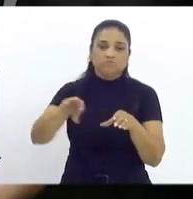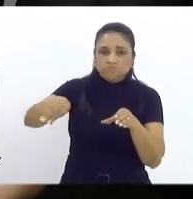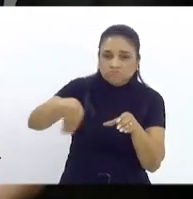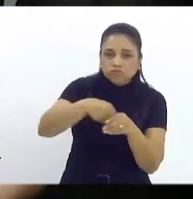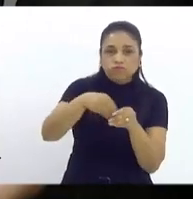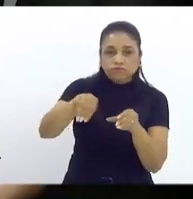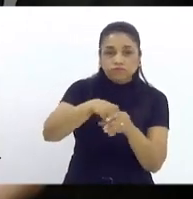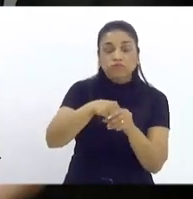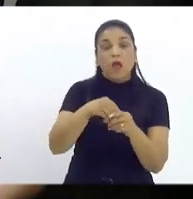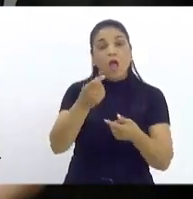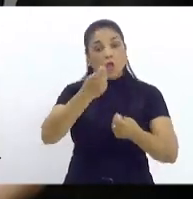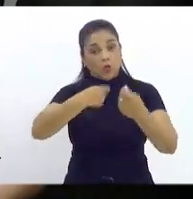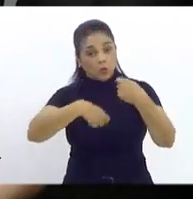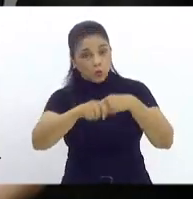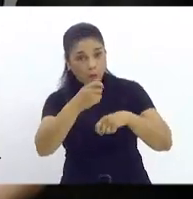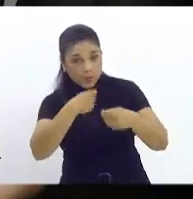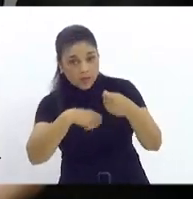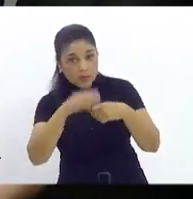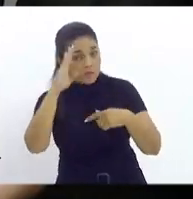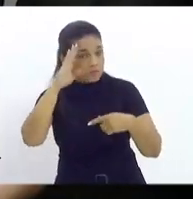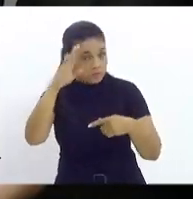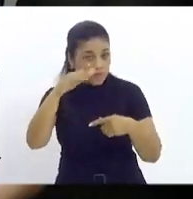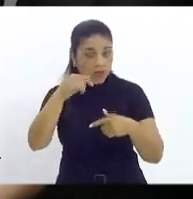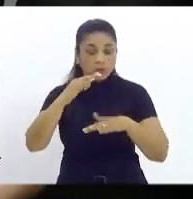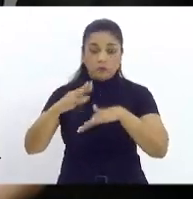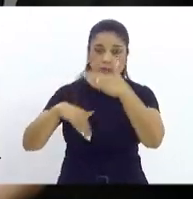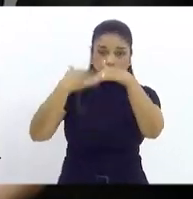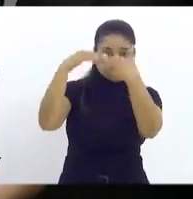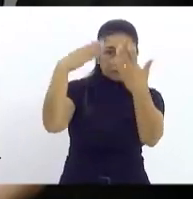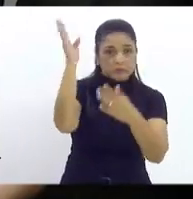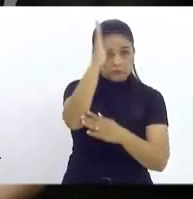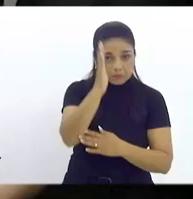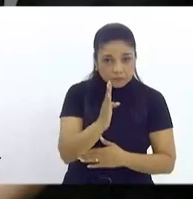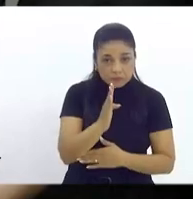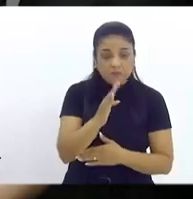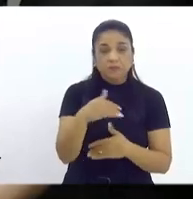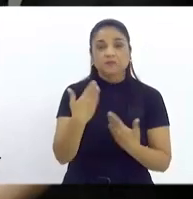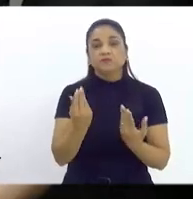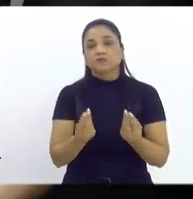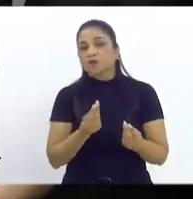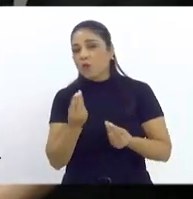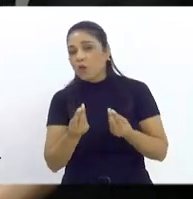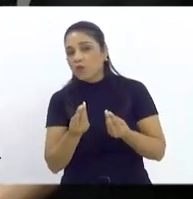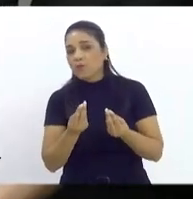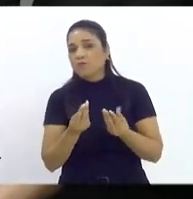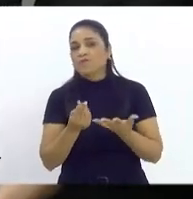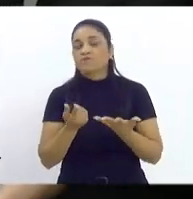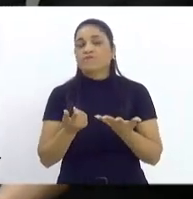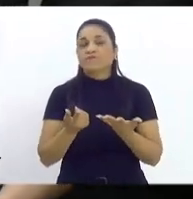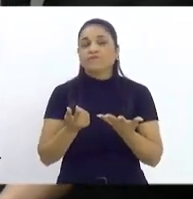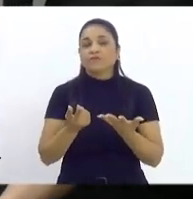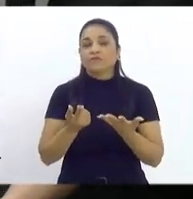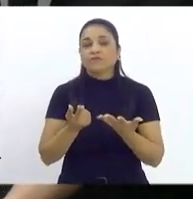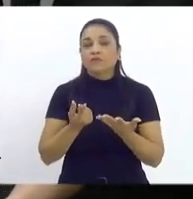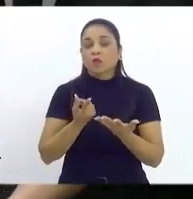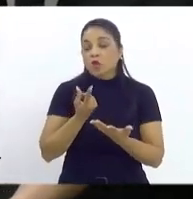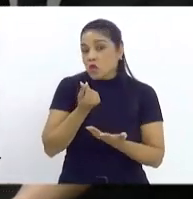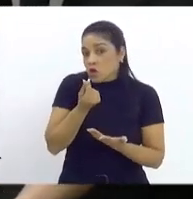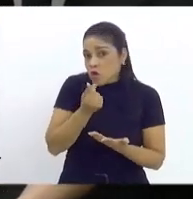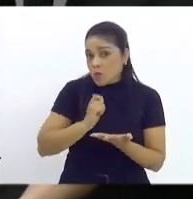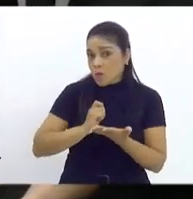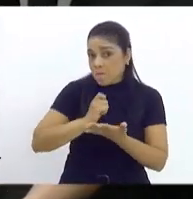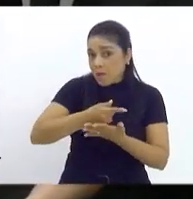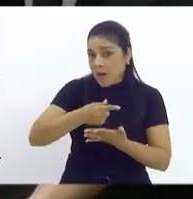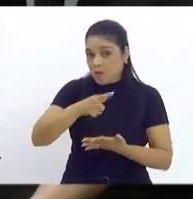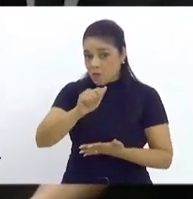é a questão da economia, como a economia cresce no país, como a economia evolui, questões do custo de gás, como